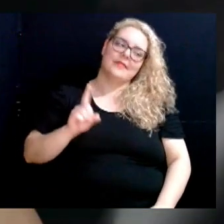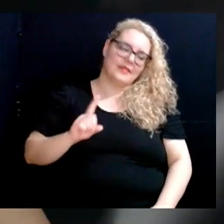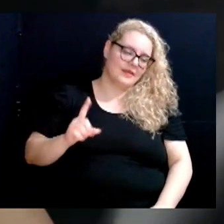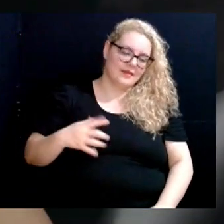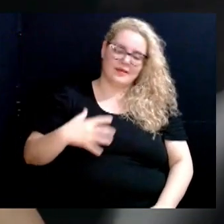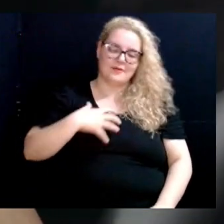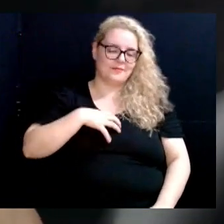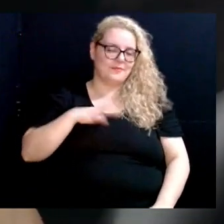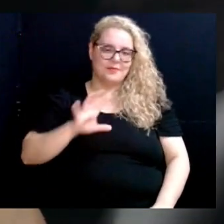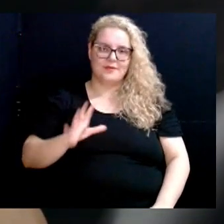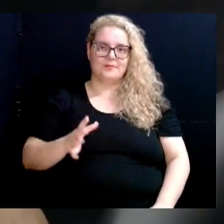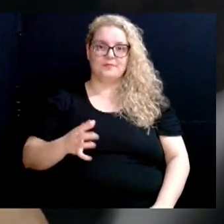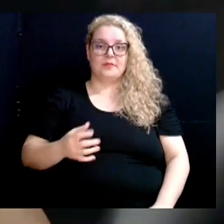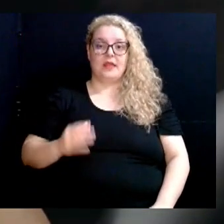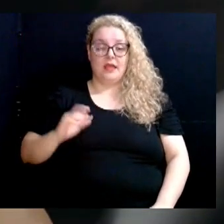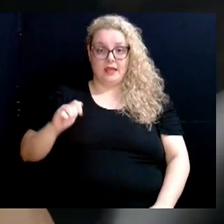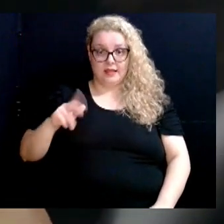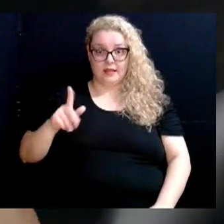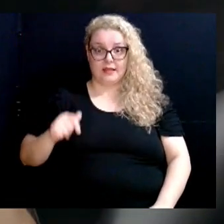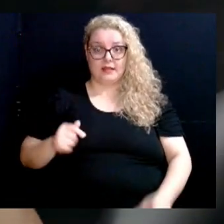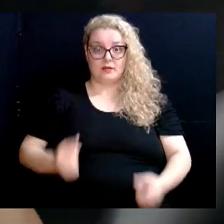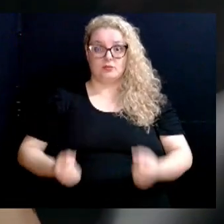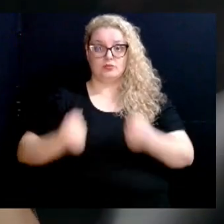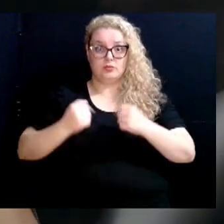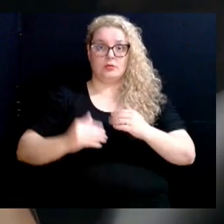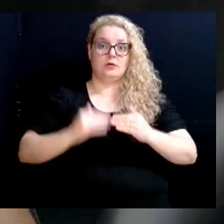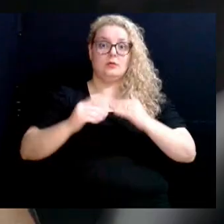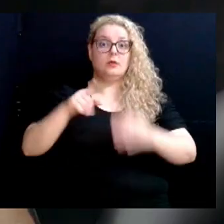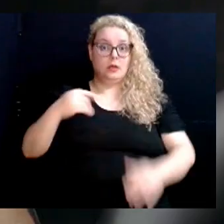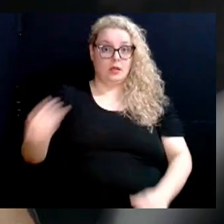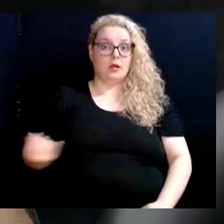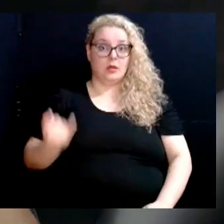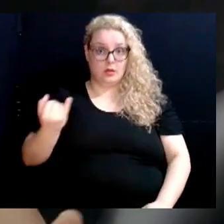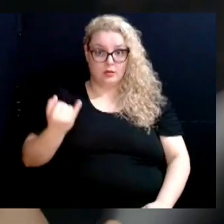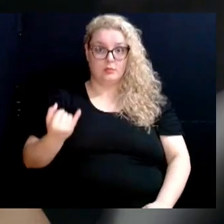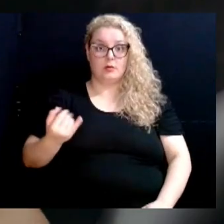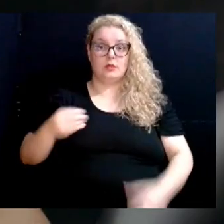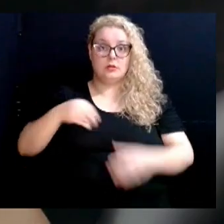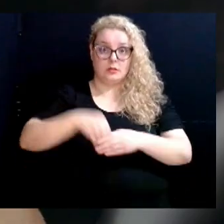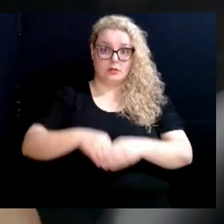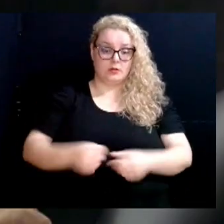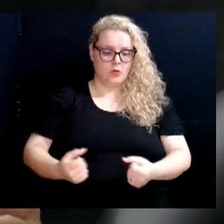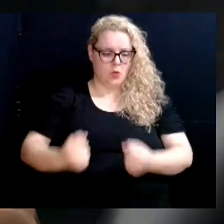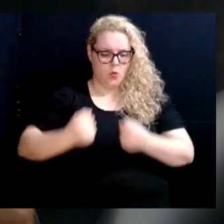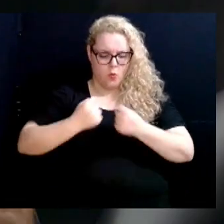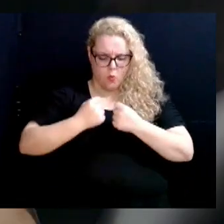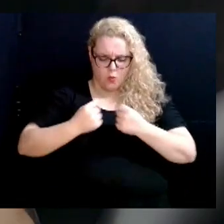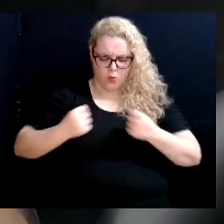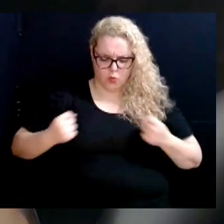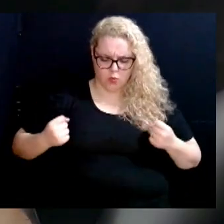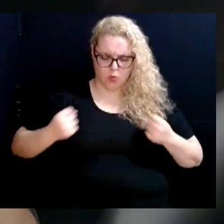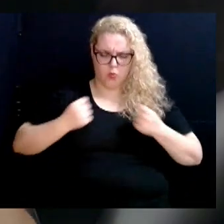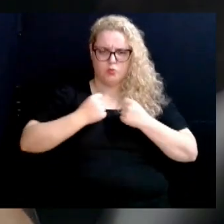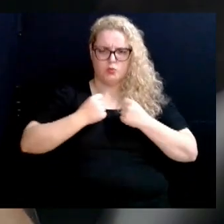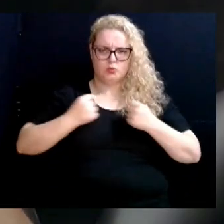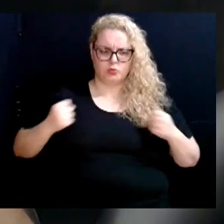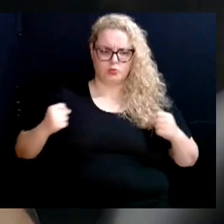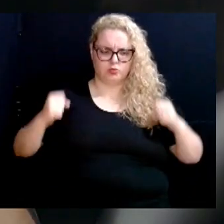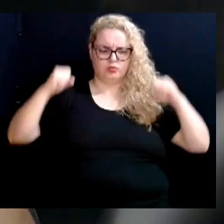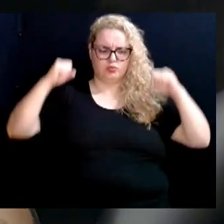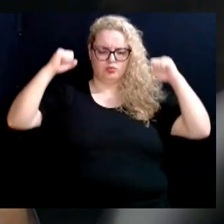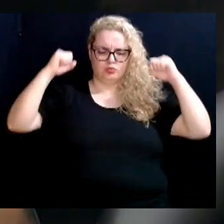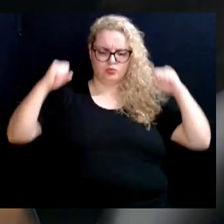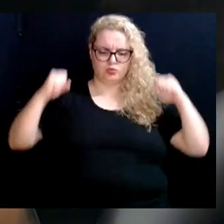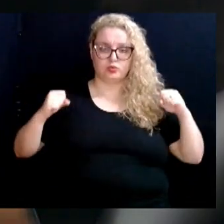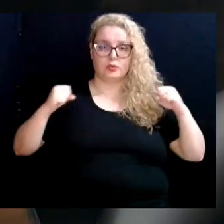que a progressão de carga é algo muito importante dentro da musculação. Talvez a variável mais importante dentro da musculação,